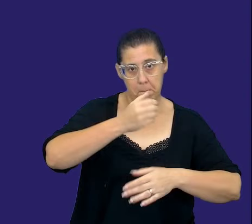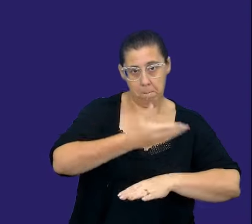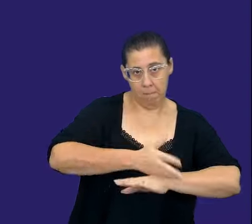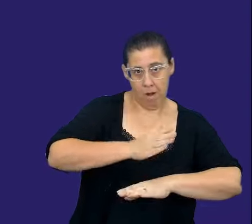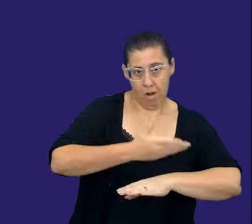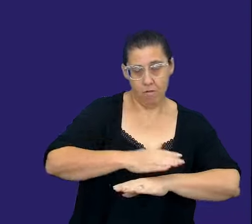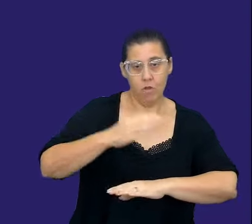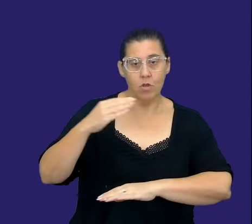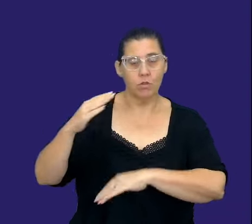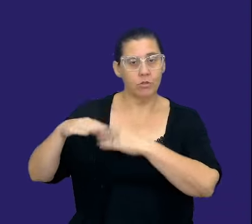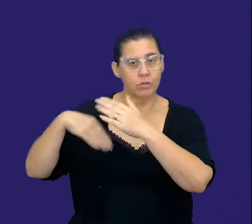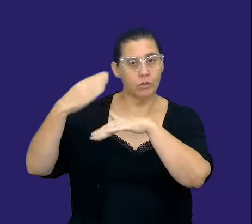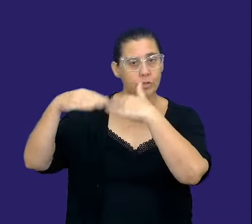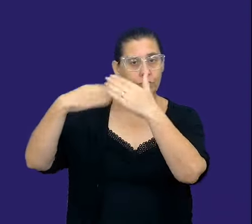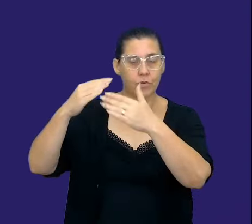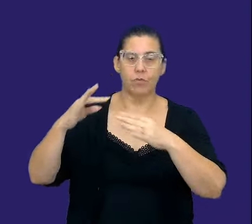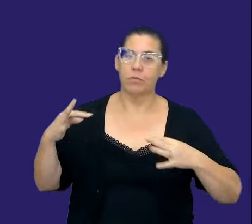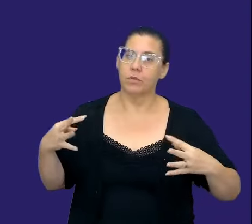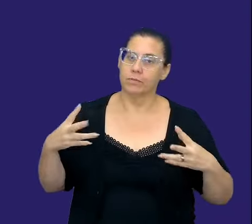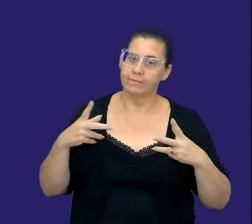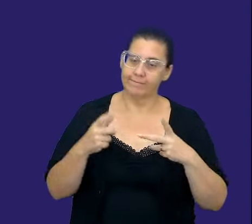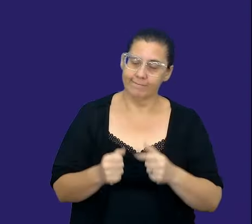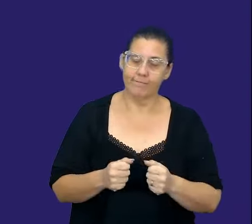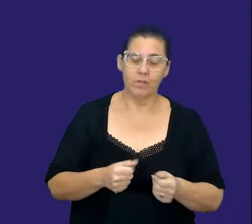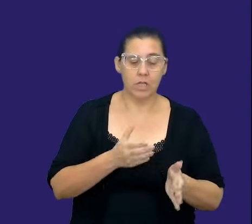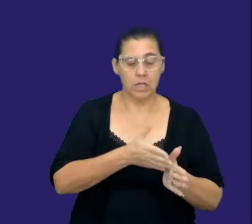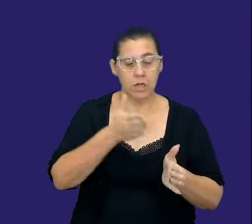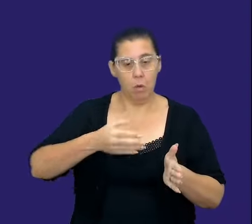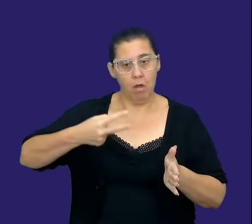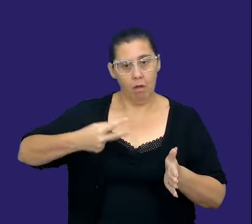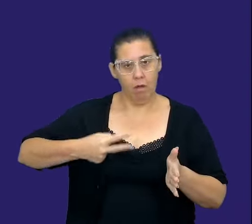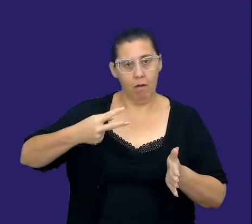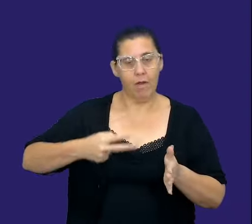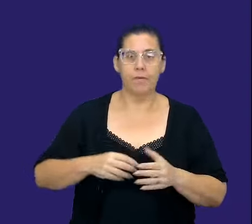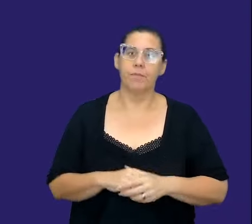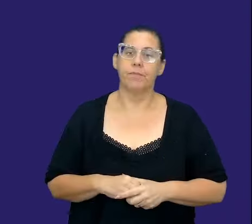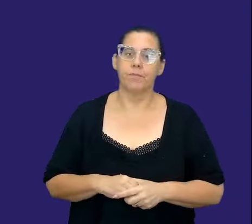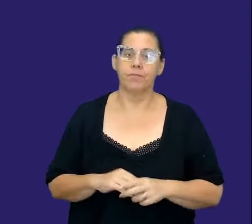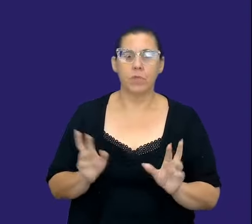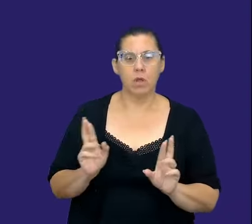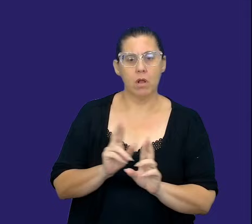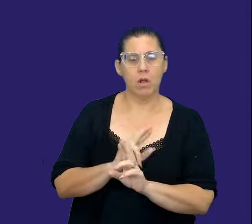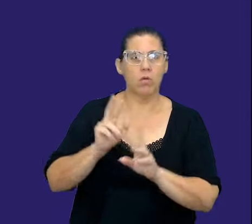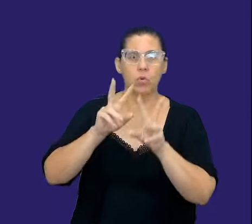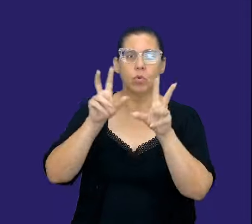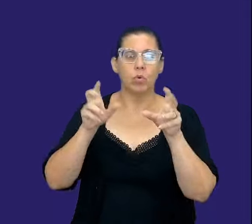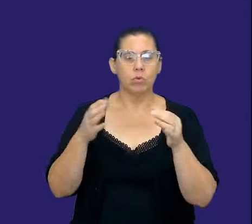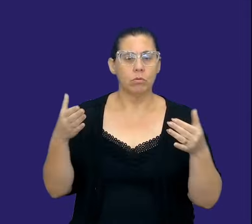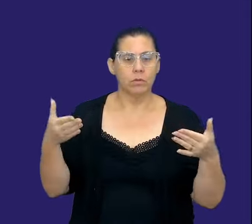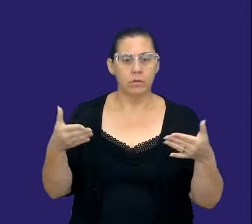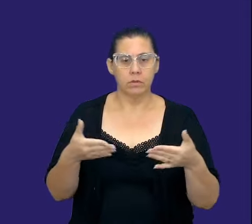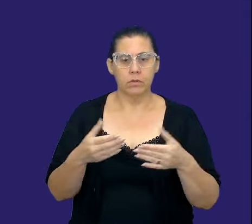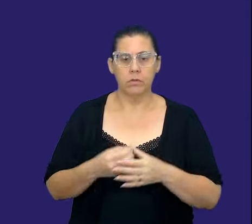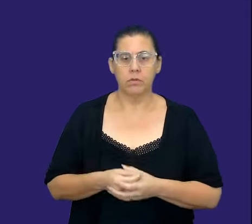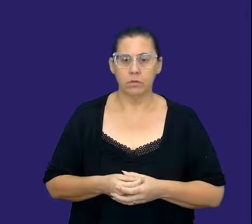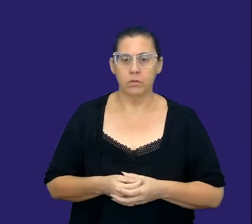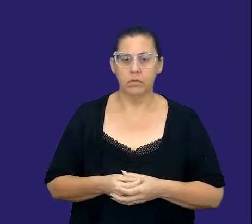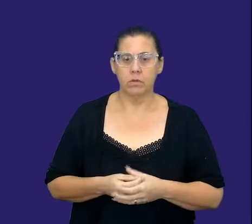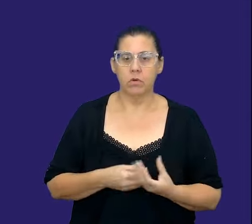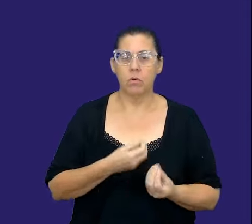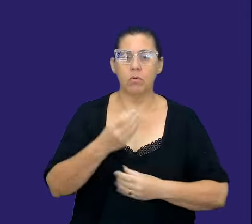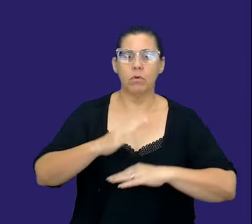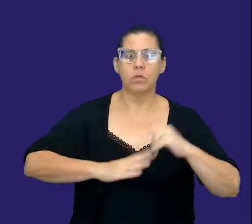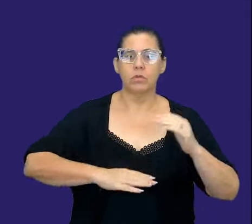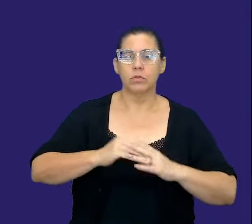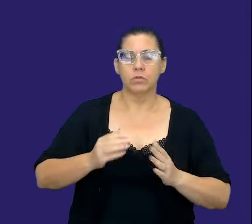parte do desenvolvimento das atividades da sequência 2. Então, a gente vai aí relacionando o tema central, letramento, com as atividades da